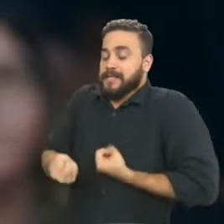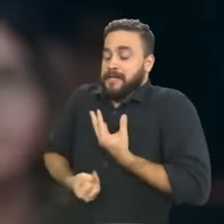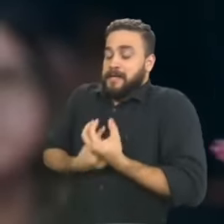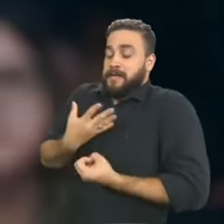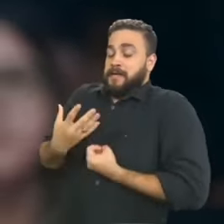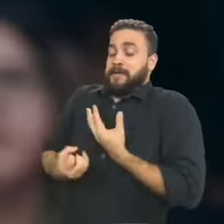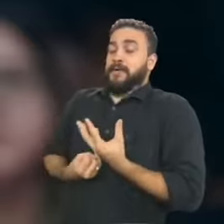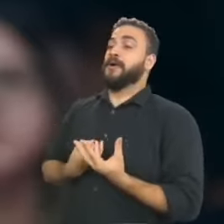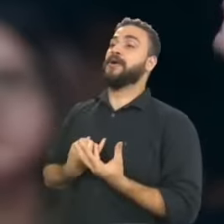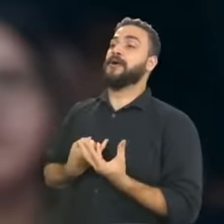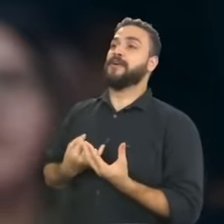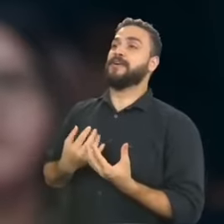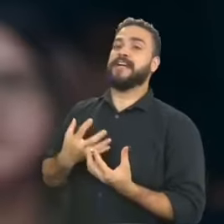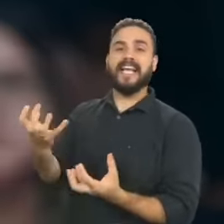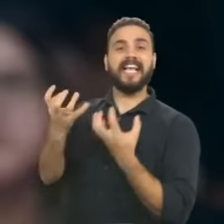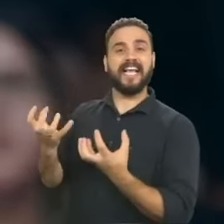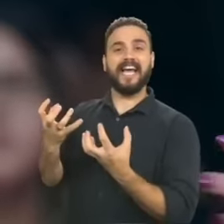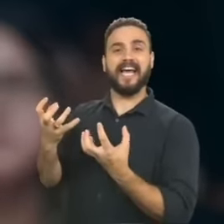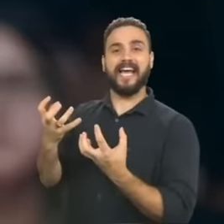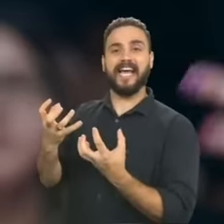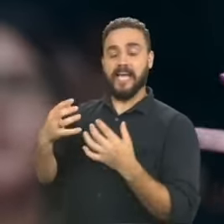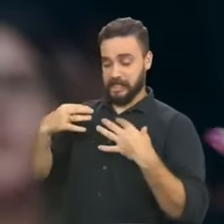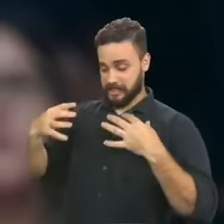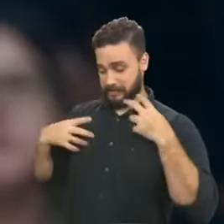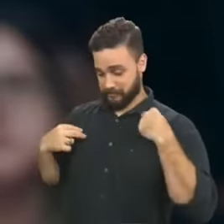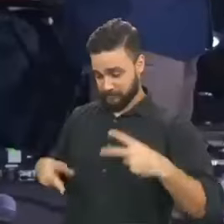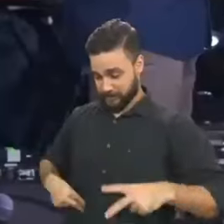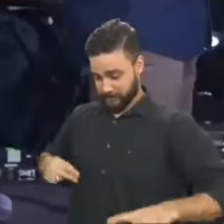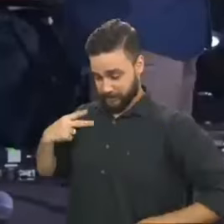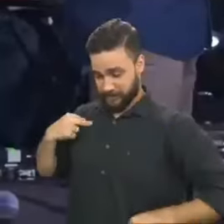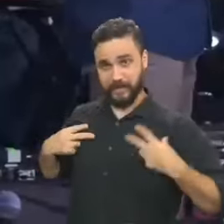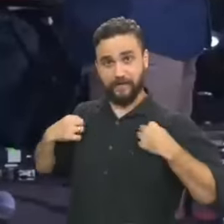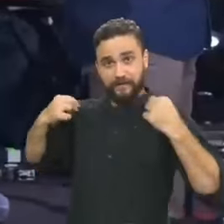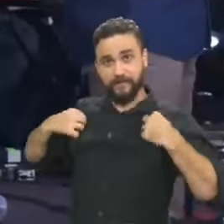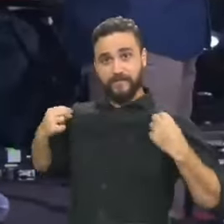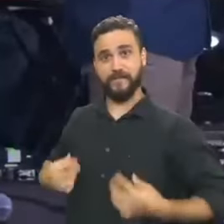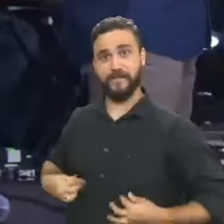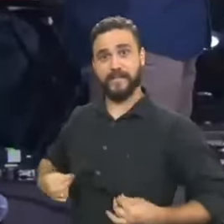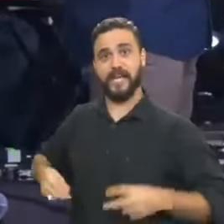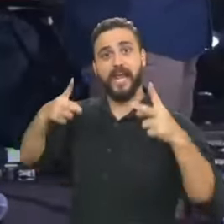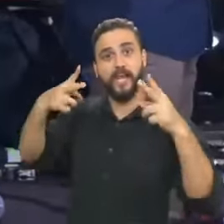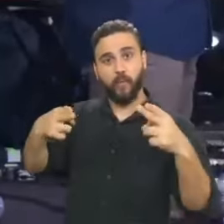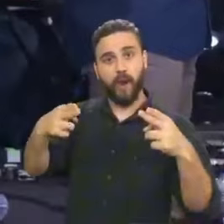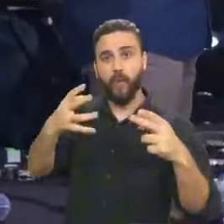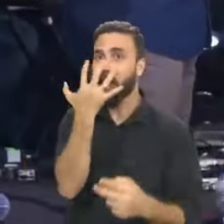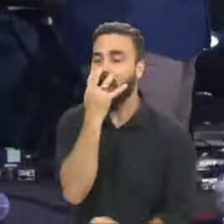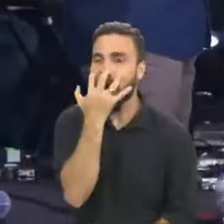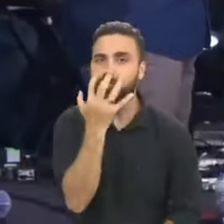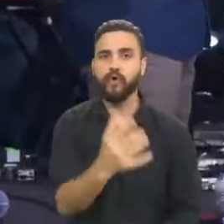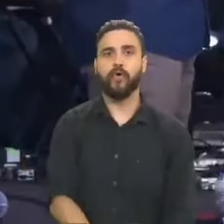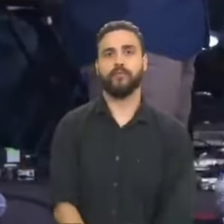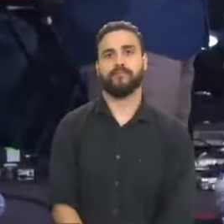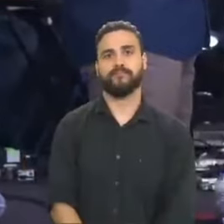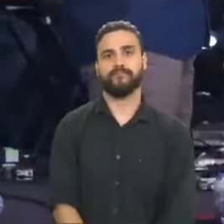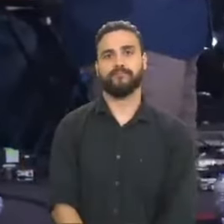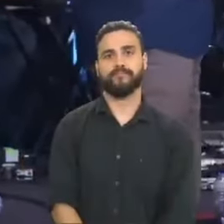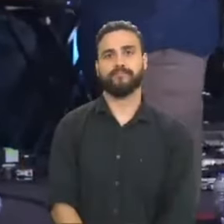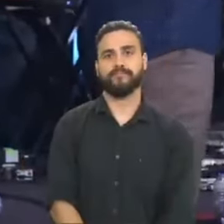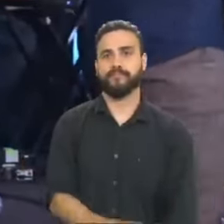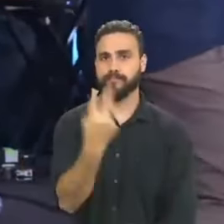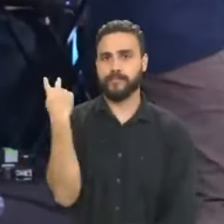fantasia hiperrealista, gastou mais de 70 mil reais numa fantasia, e aí eles fizeram um protesto no metrô pelos direitos